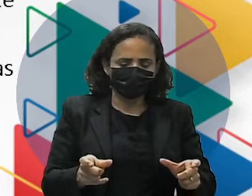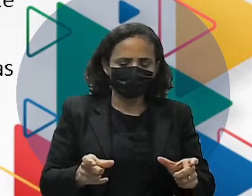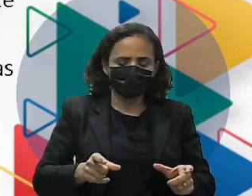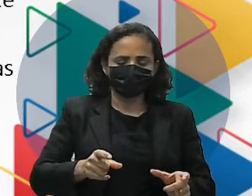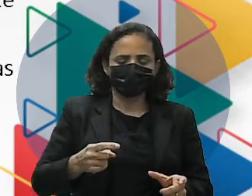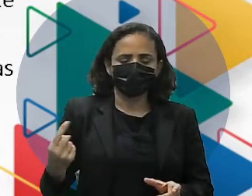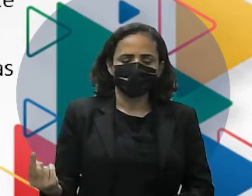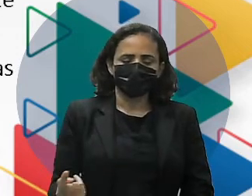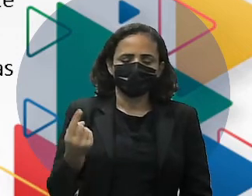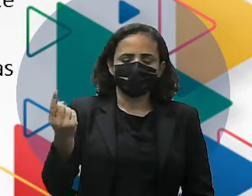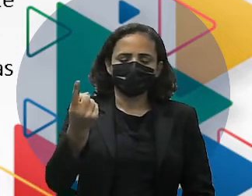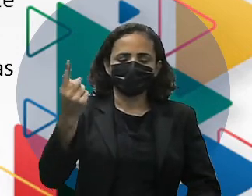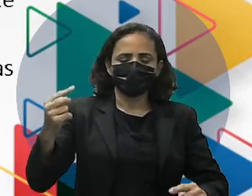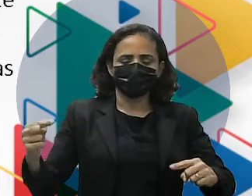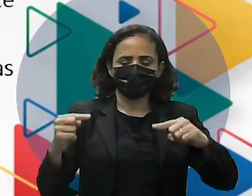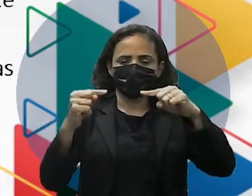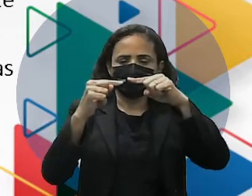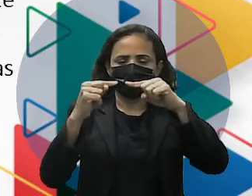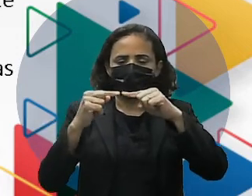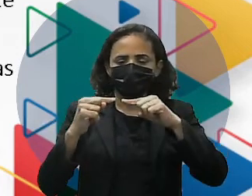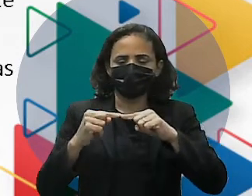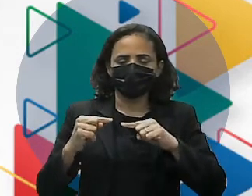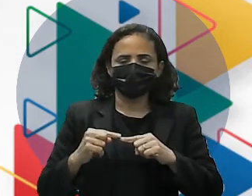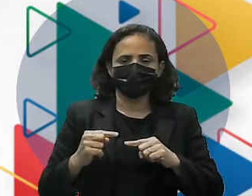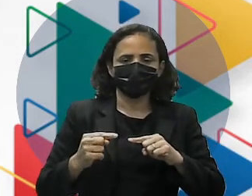grandezas diretamente proporcionais.